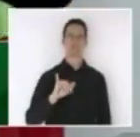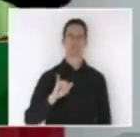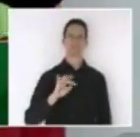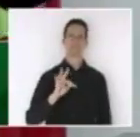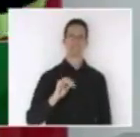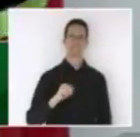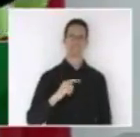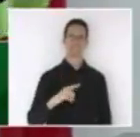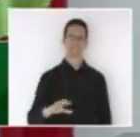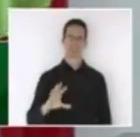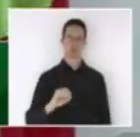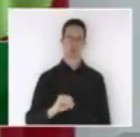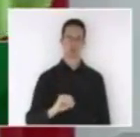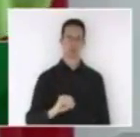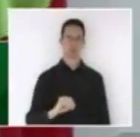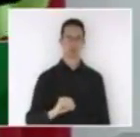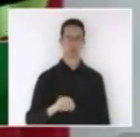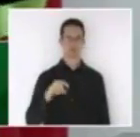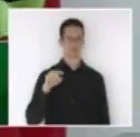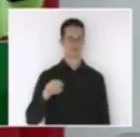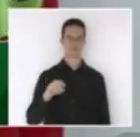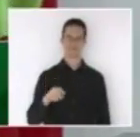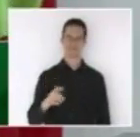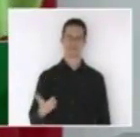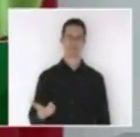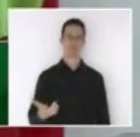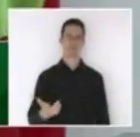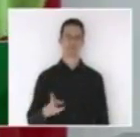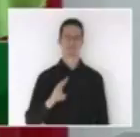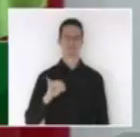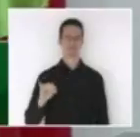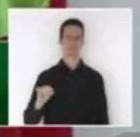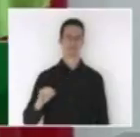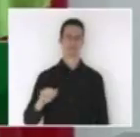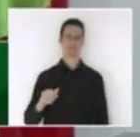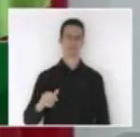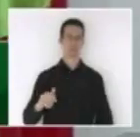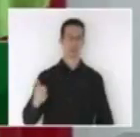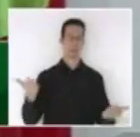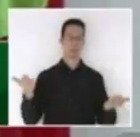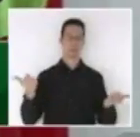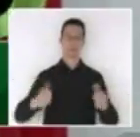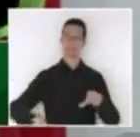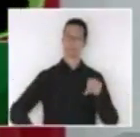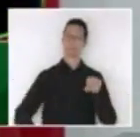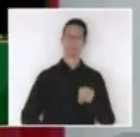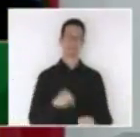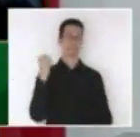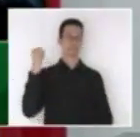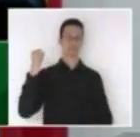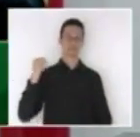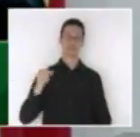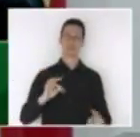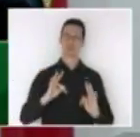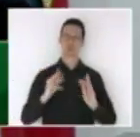aquilo seria um tiro de fuzil, um 764, em todos os